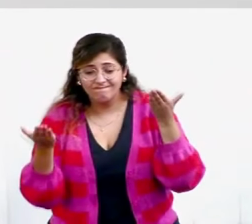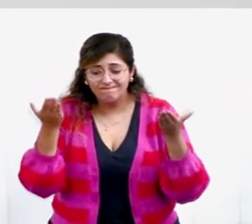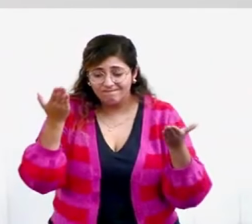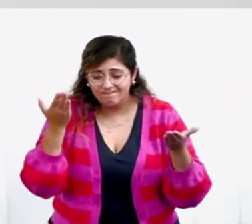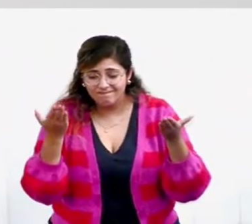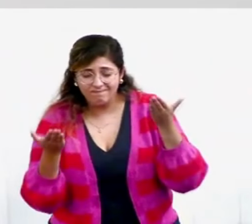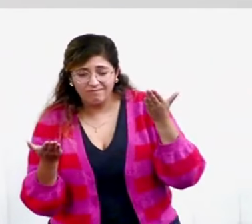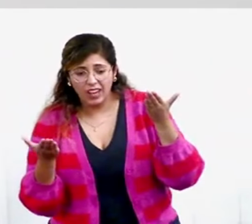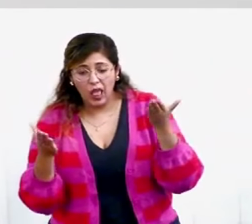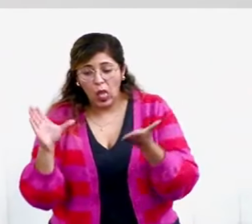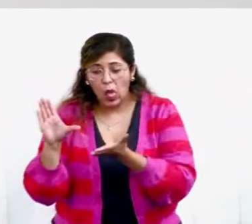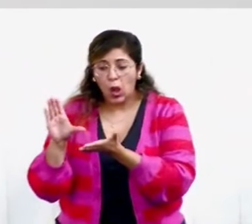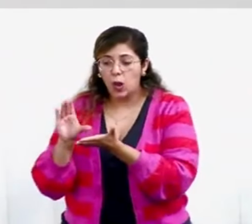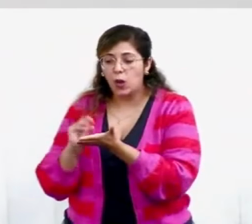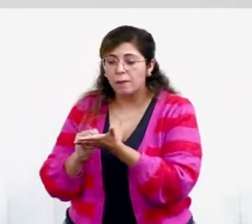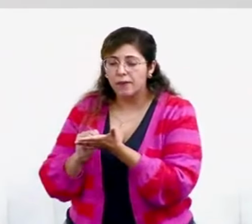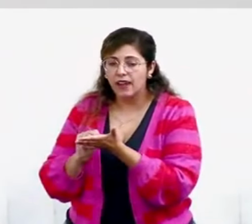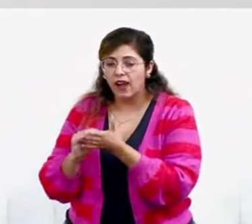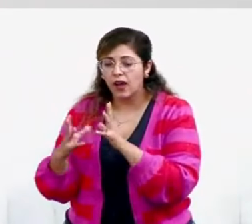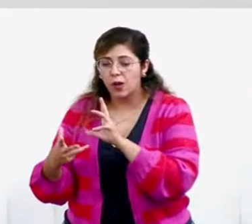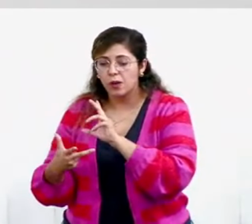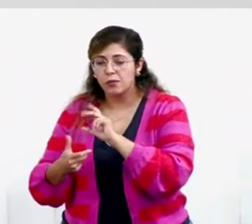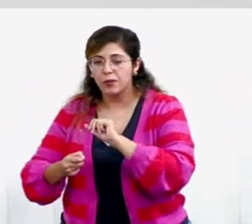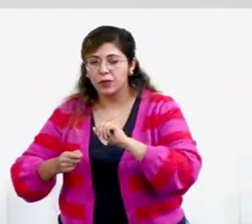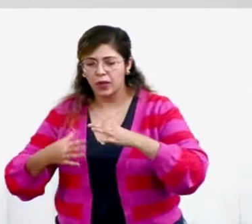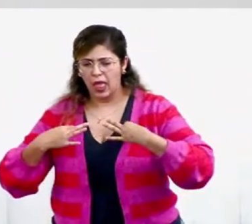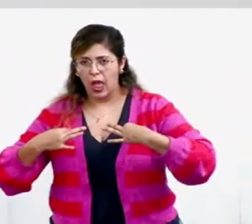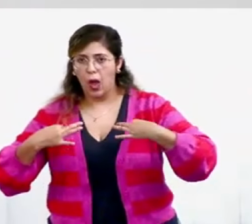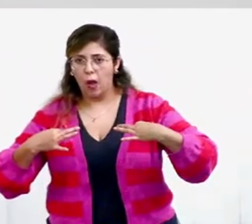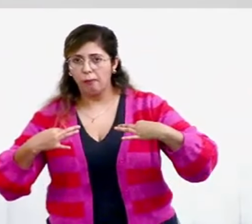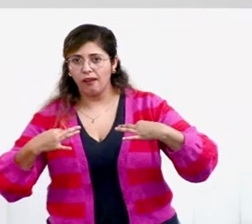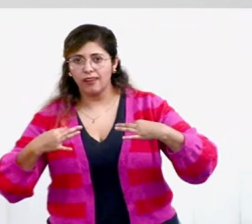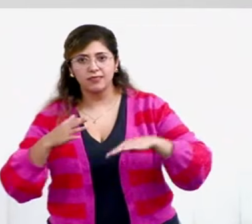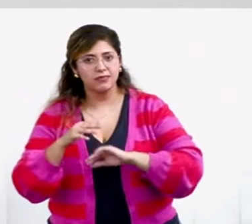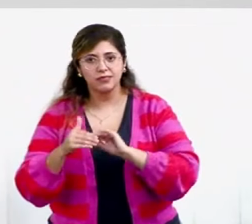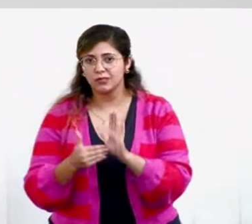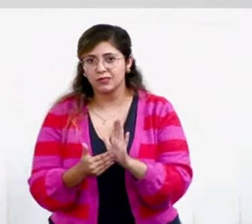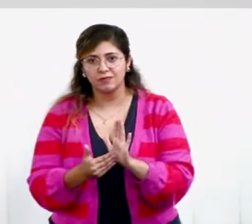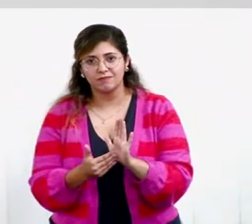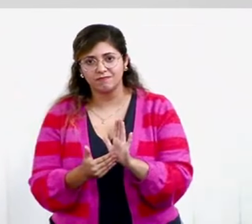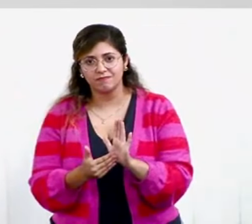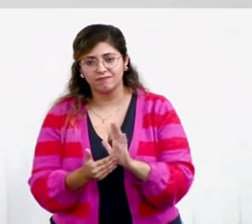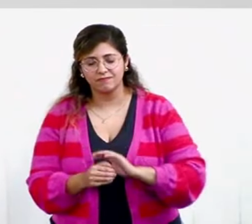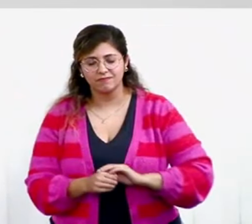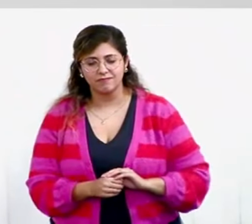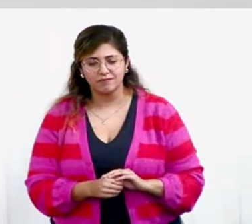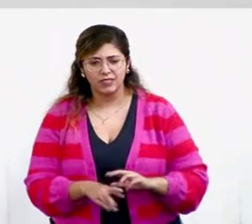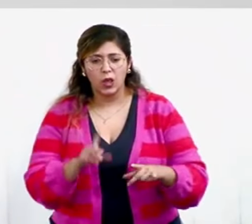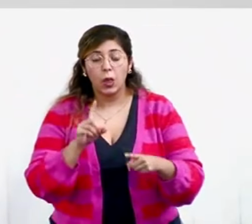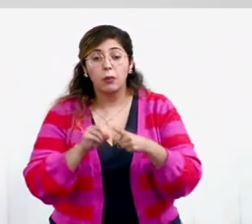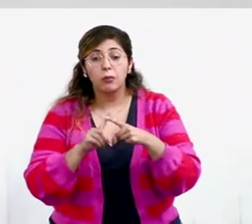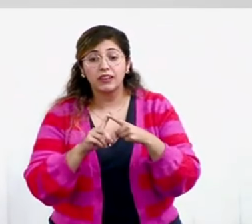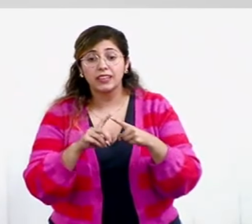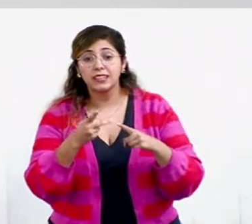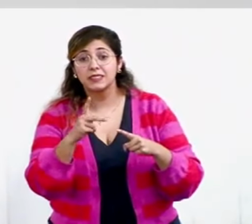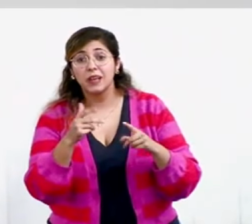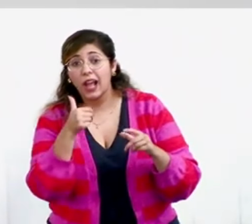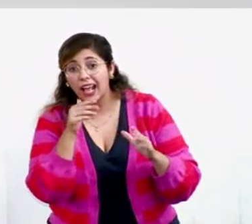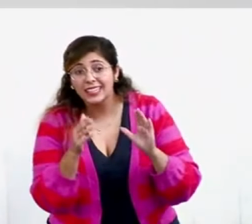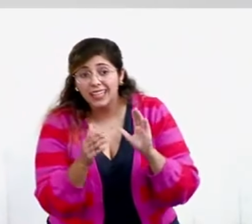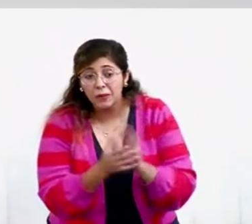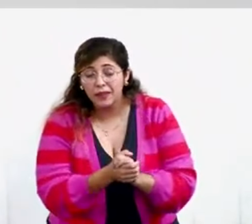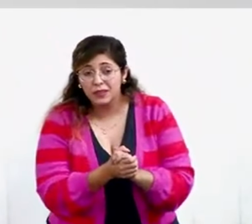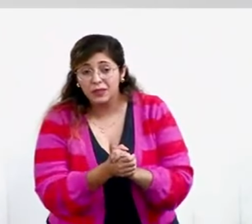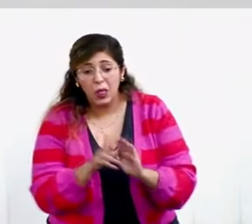dita como regra, do que como Cristo ensina em sua palavra? Porque o nosso casamento e tratamento